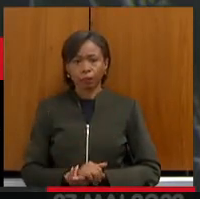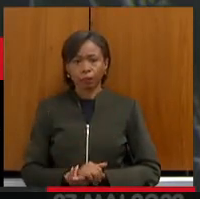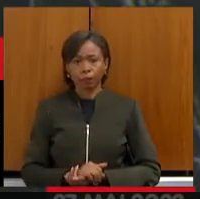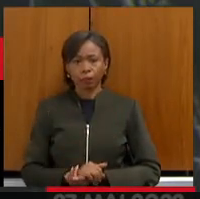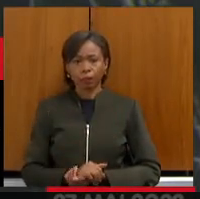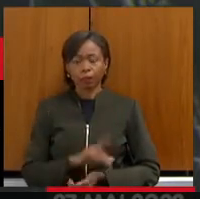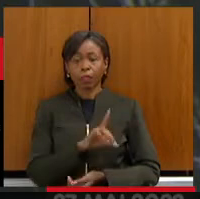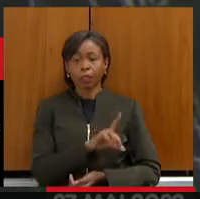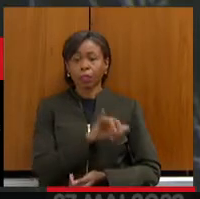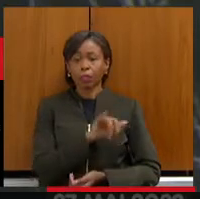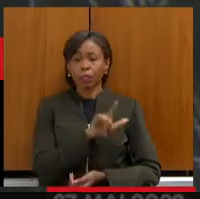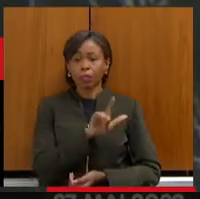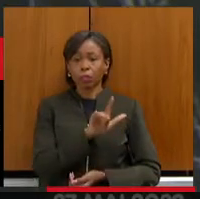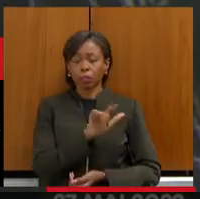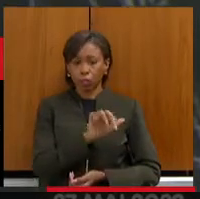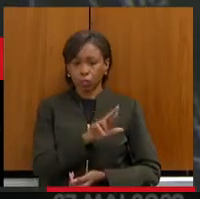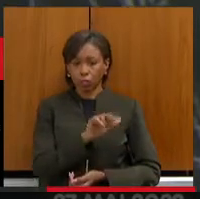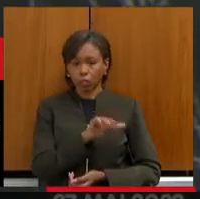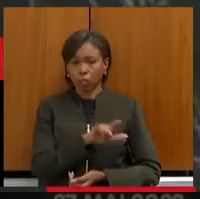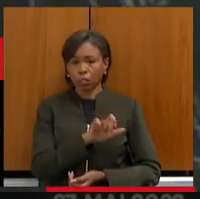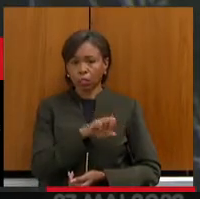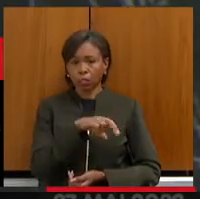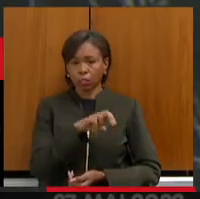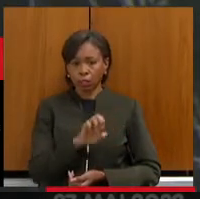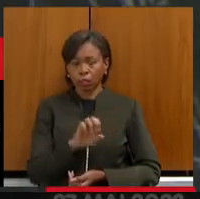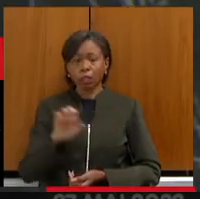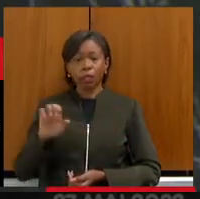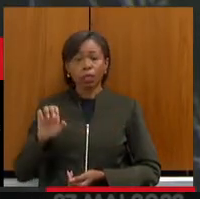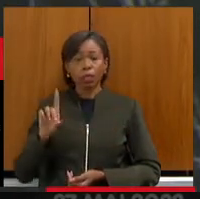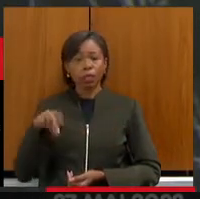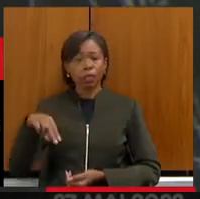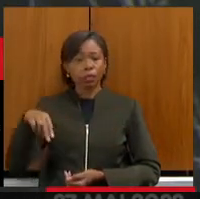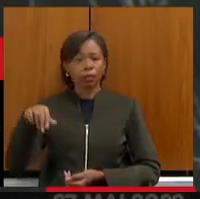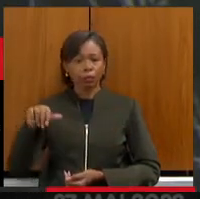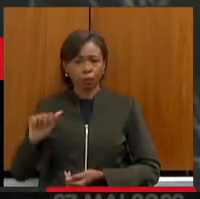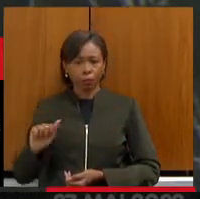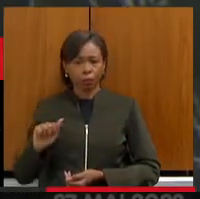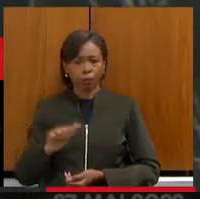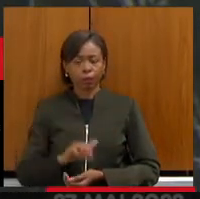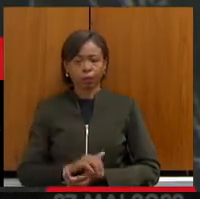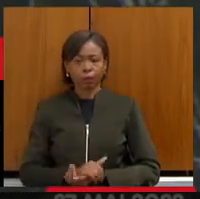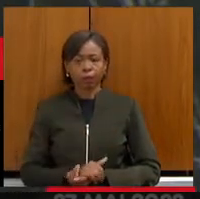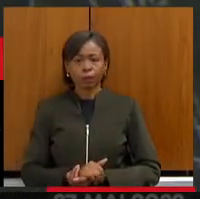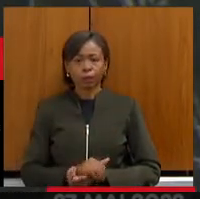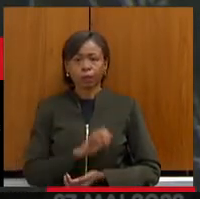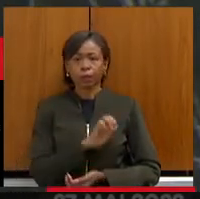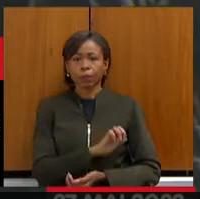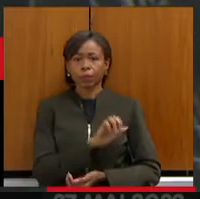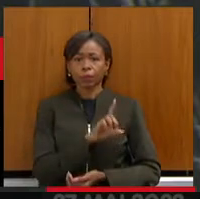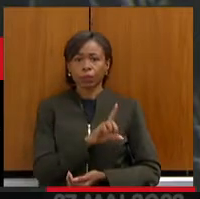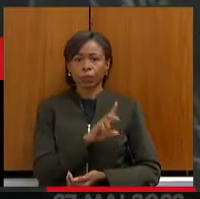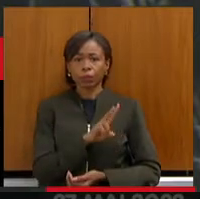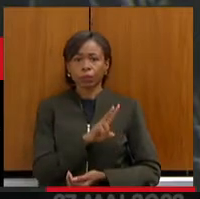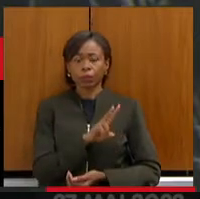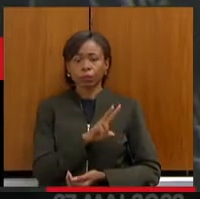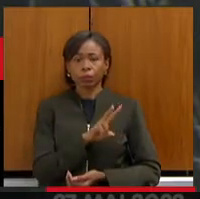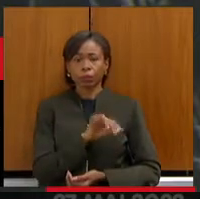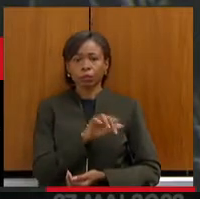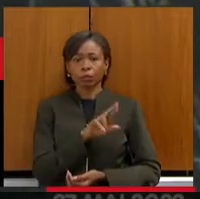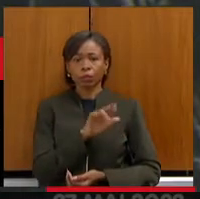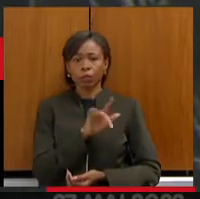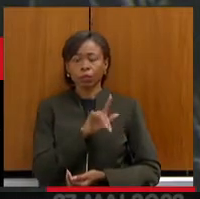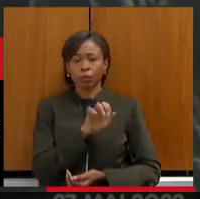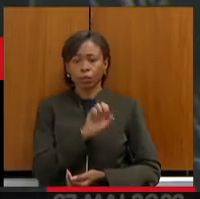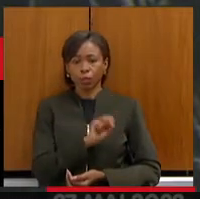Oi Sirlene Marques Edna Correia de Oliveira edivirge Lamp